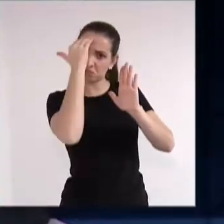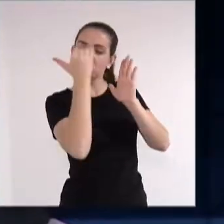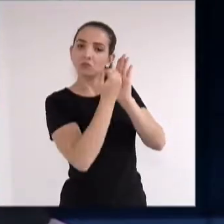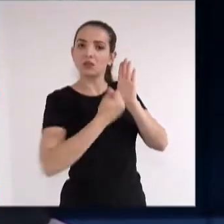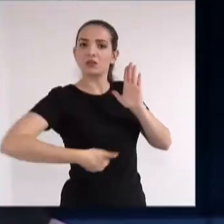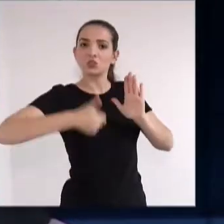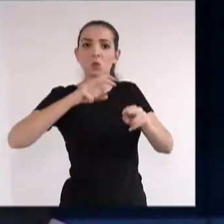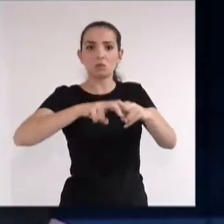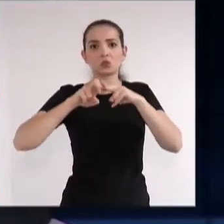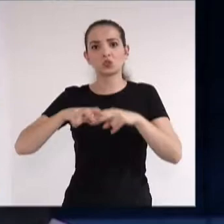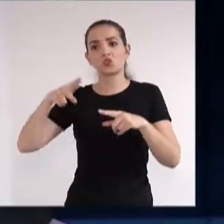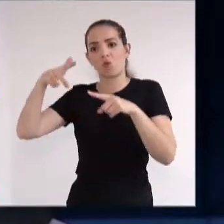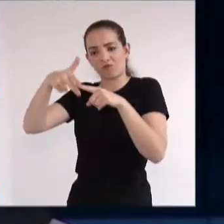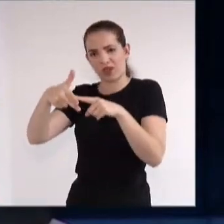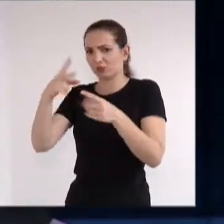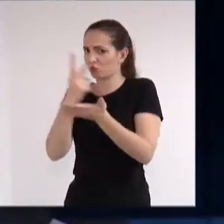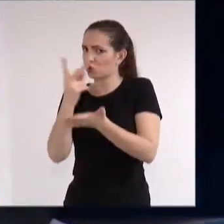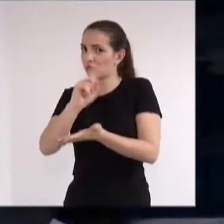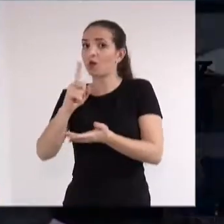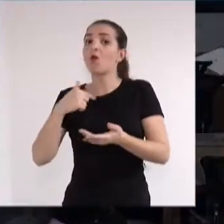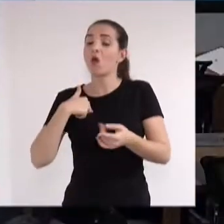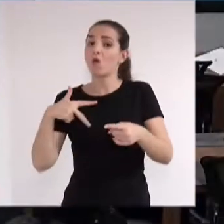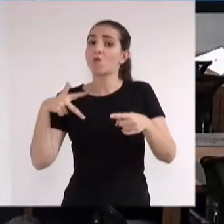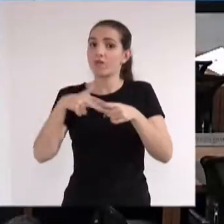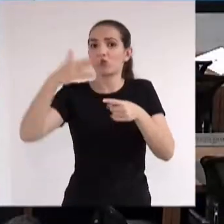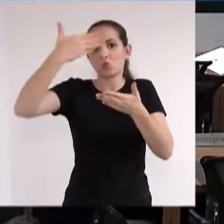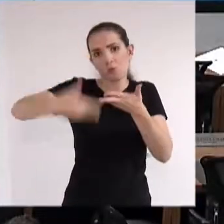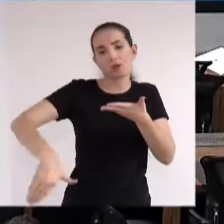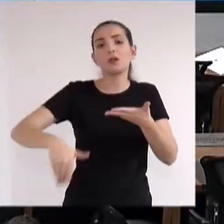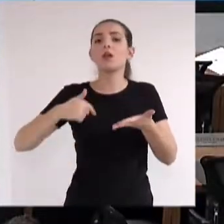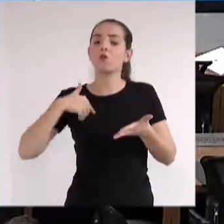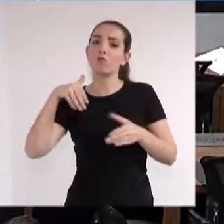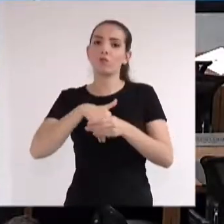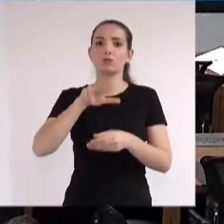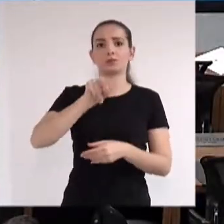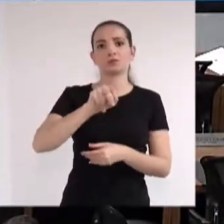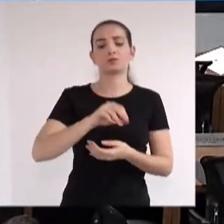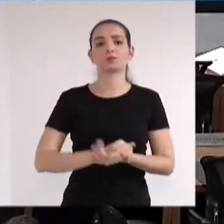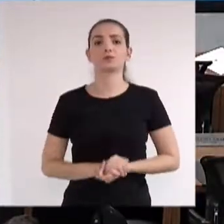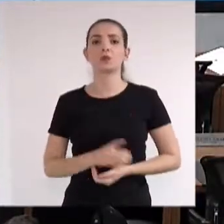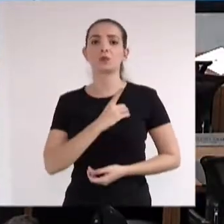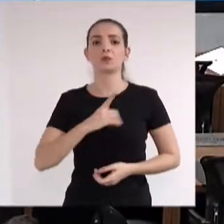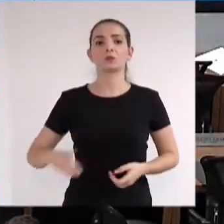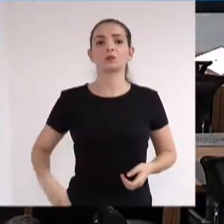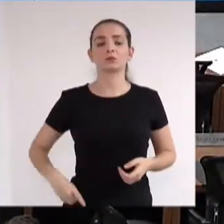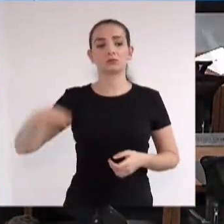contrário à manutenção do veto, portanto, voto não. Deputado Cabalmi.